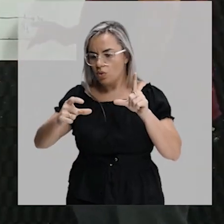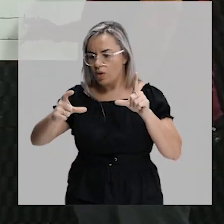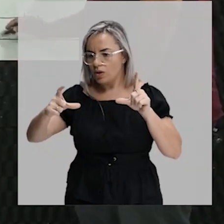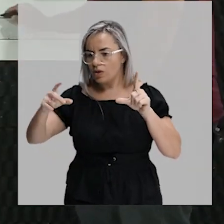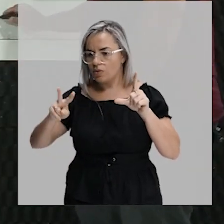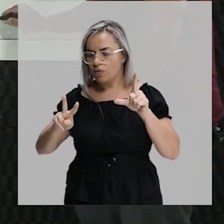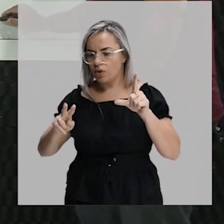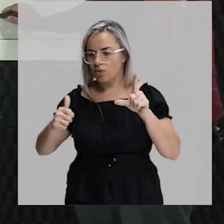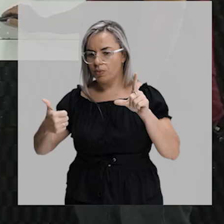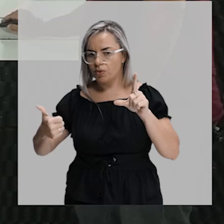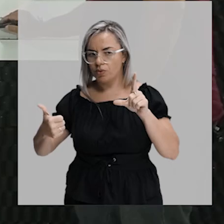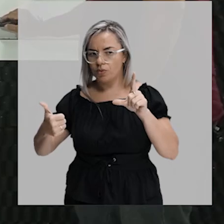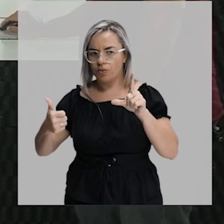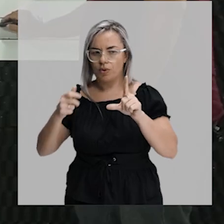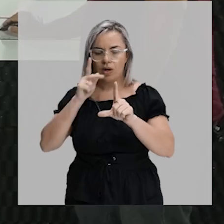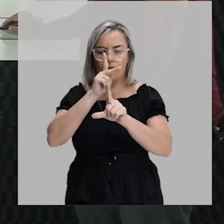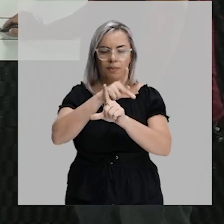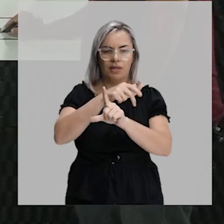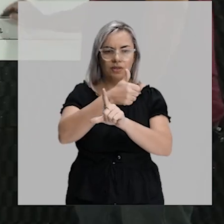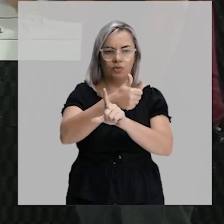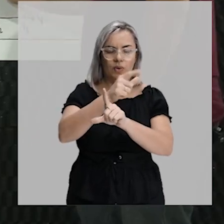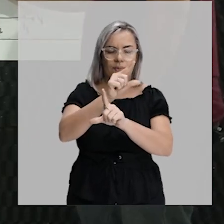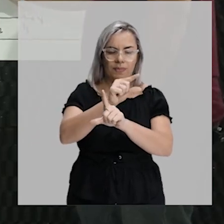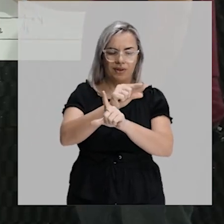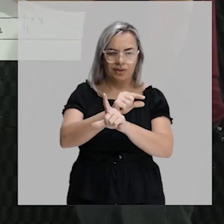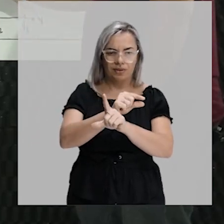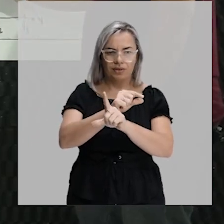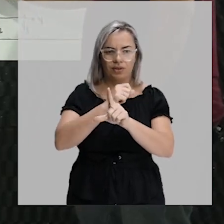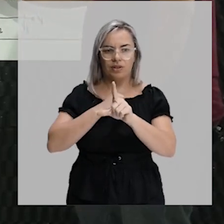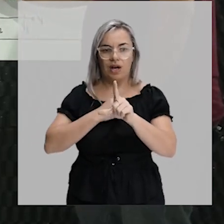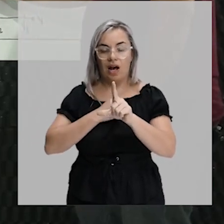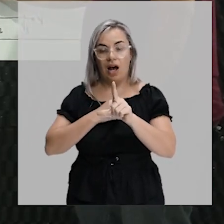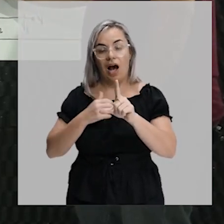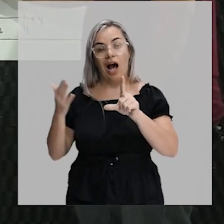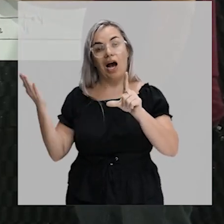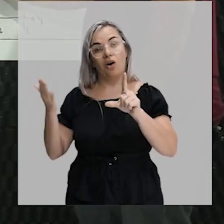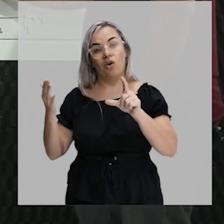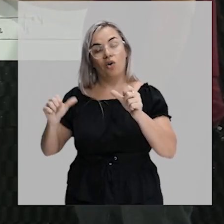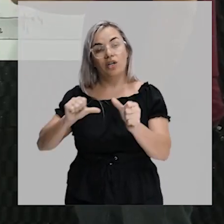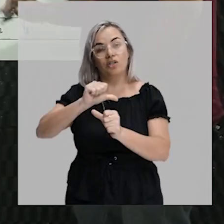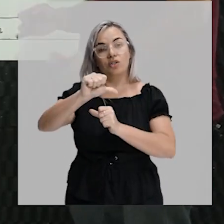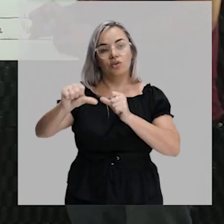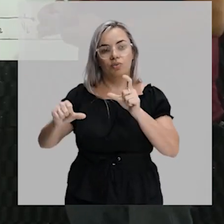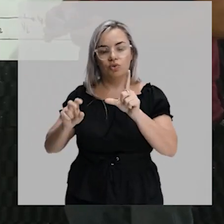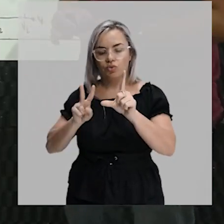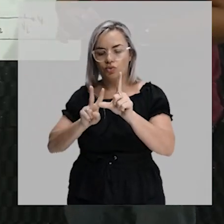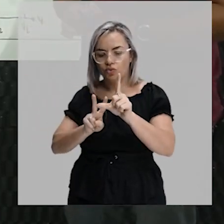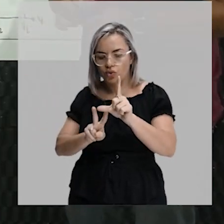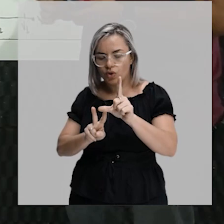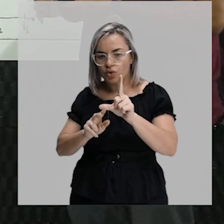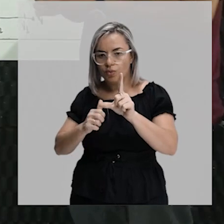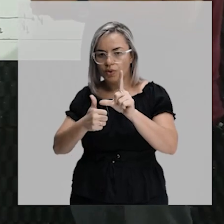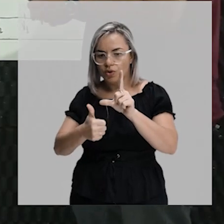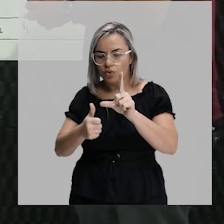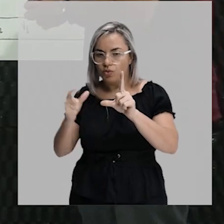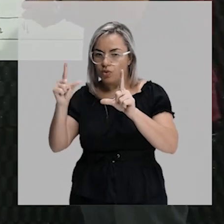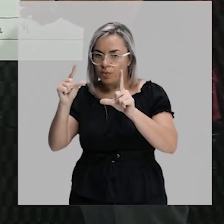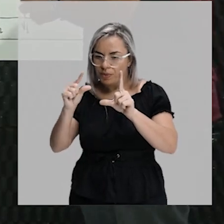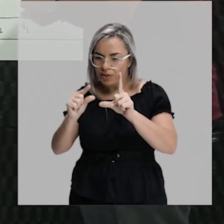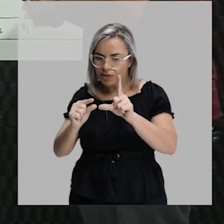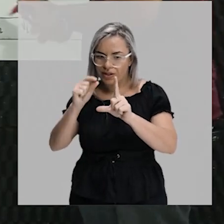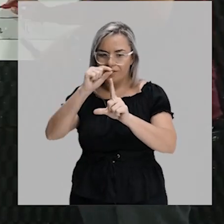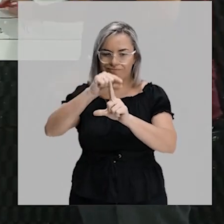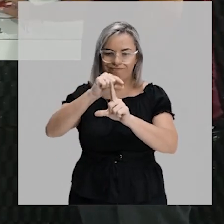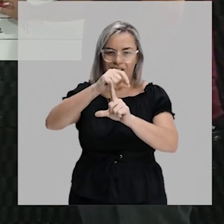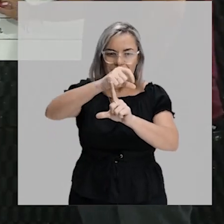Se eu diminuo o volume, a pressão ela aumenta, tá certo? Então